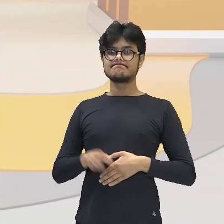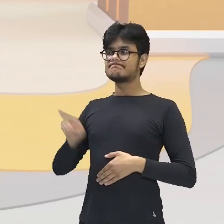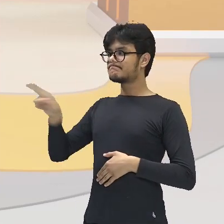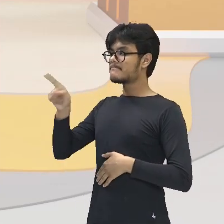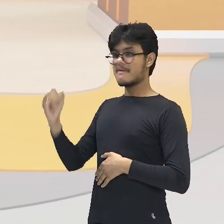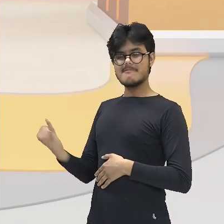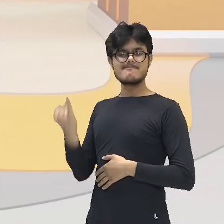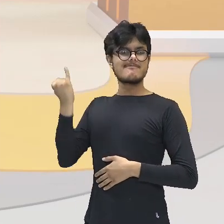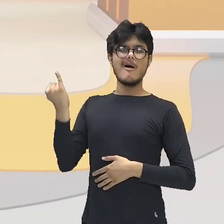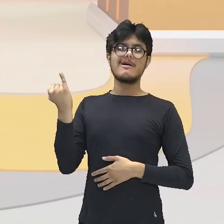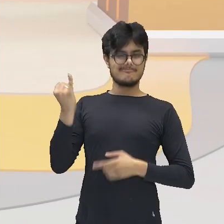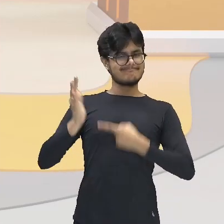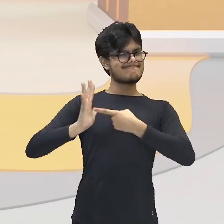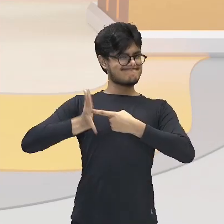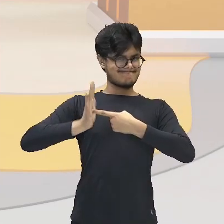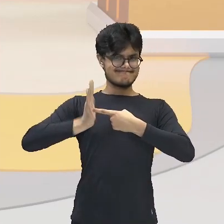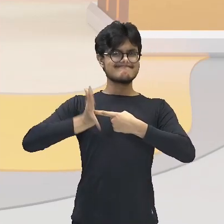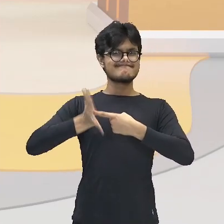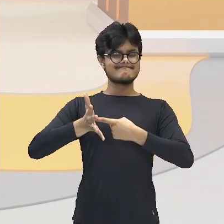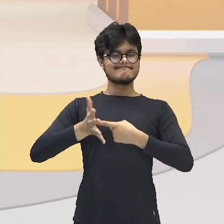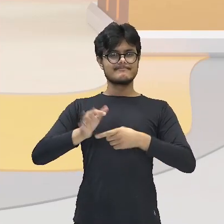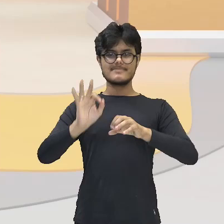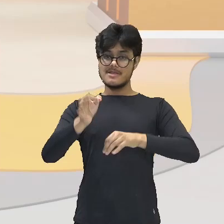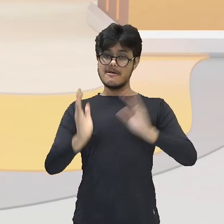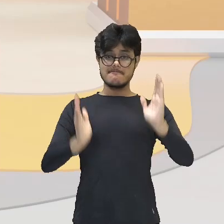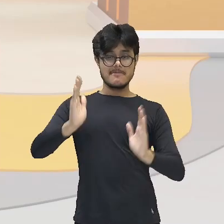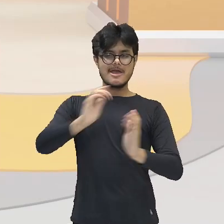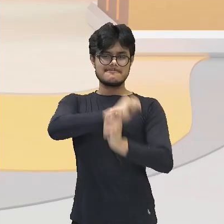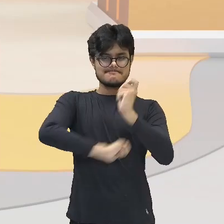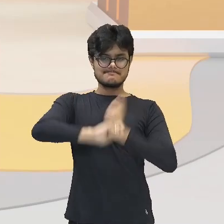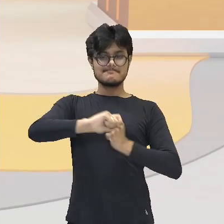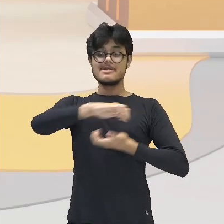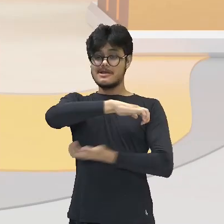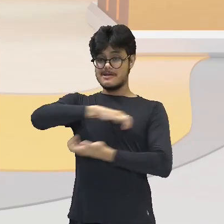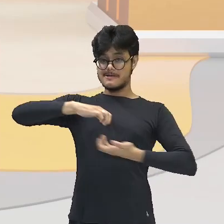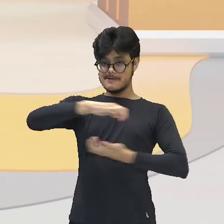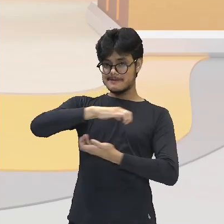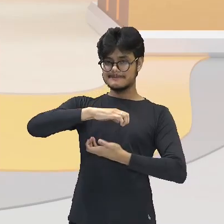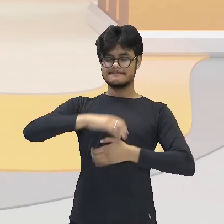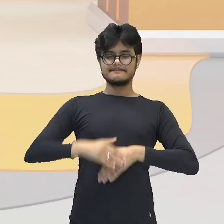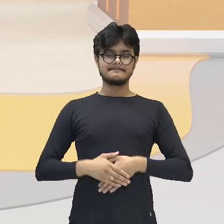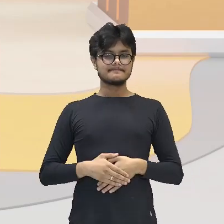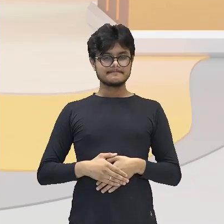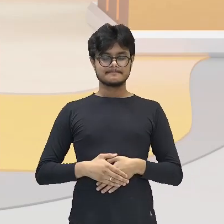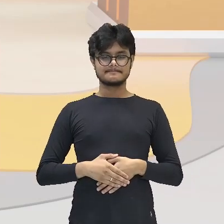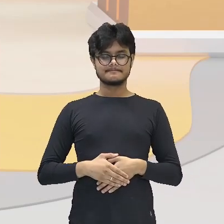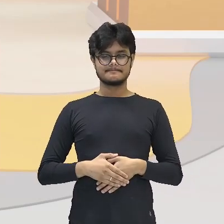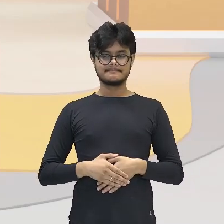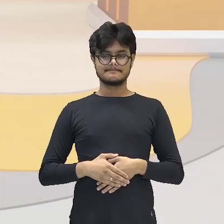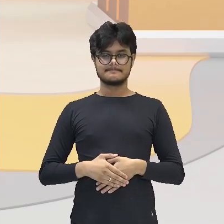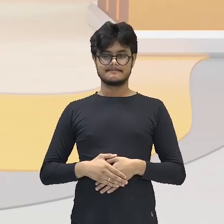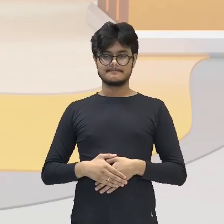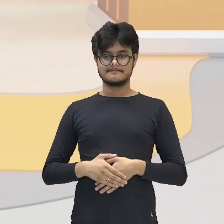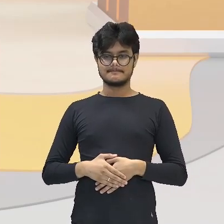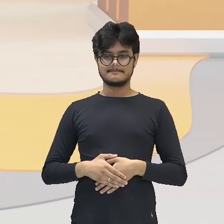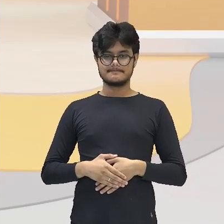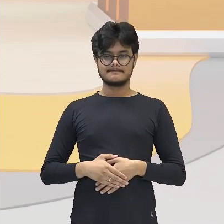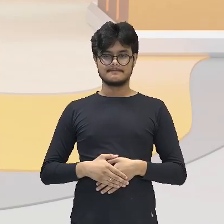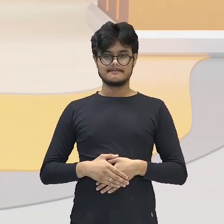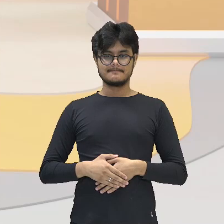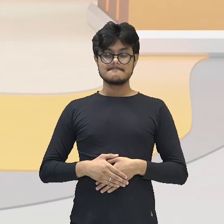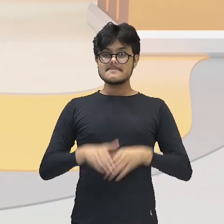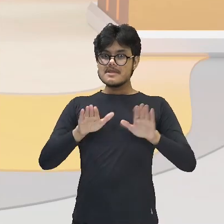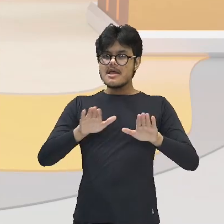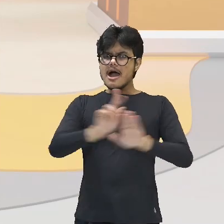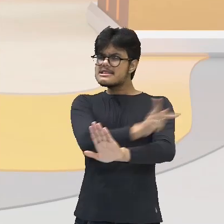foi uma importante invenção lá do período da Revolução Industrial, que está associada aí ao surgimento de uma outra